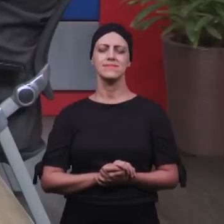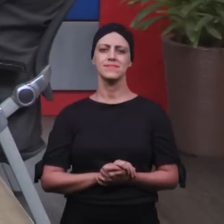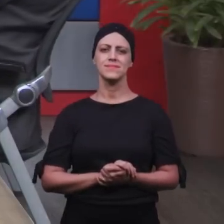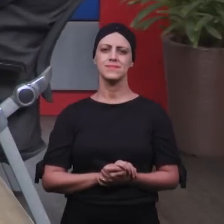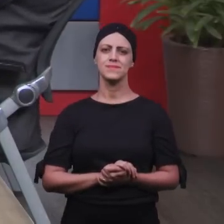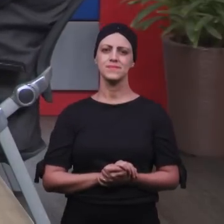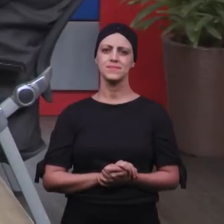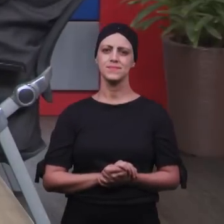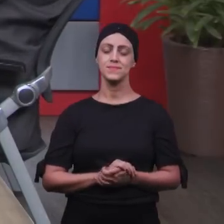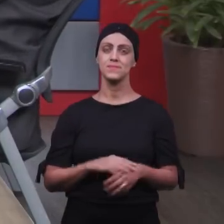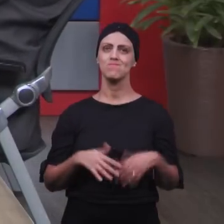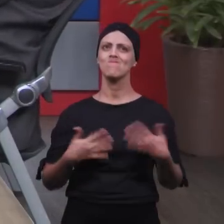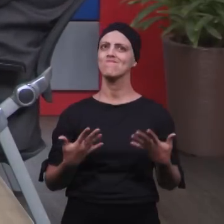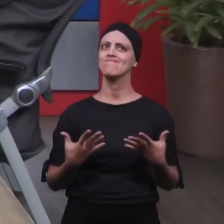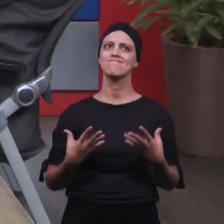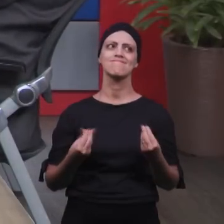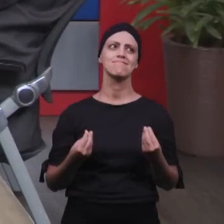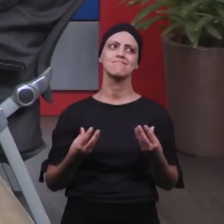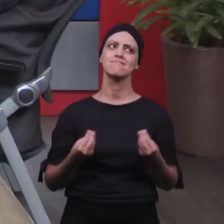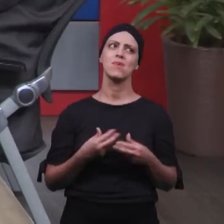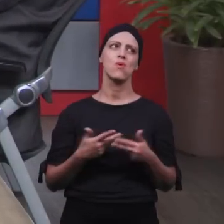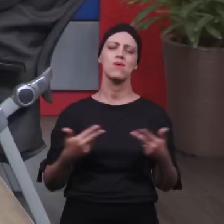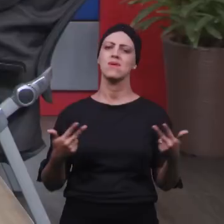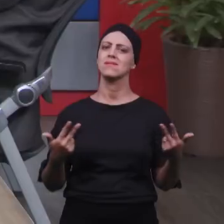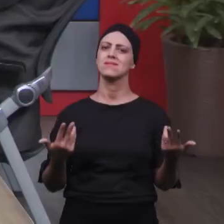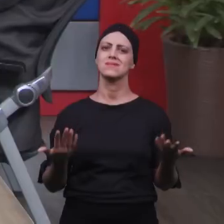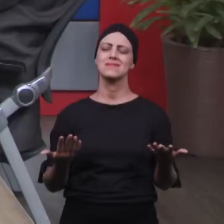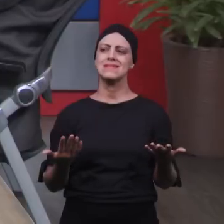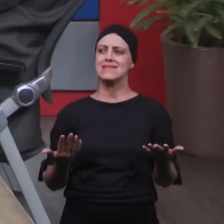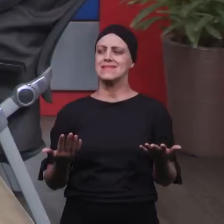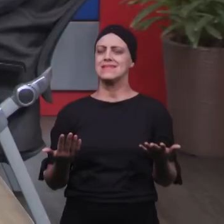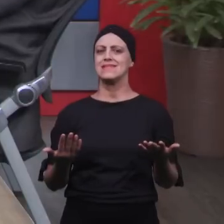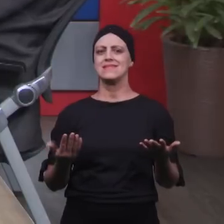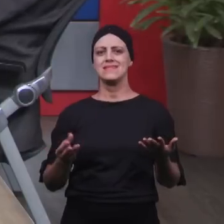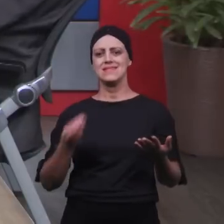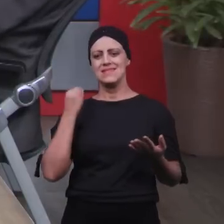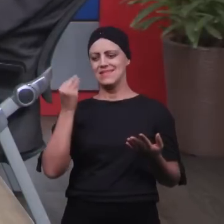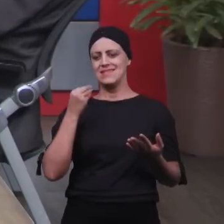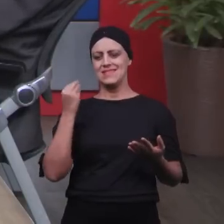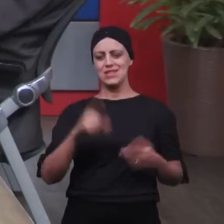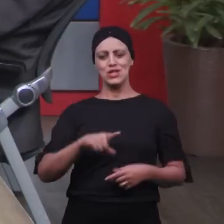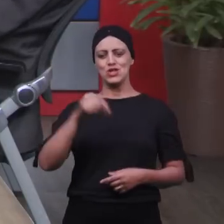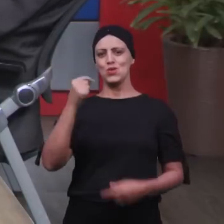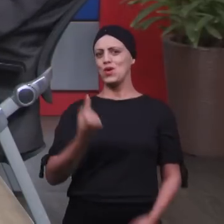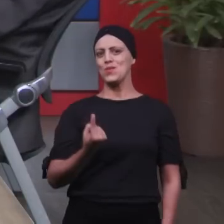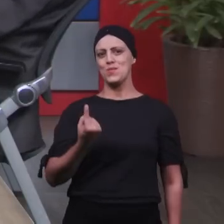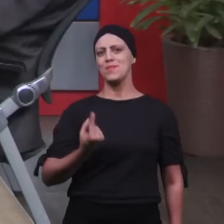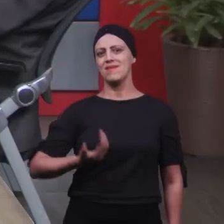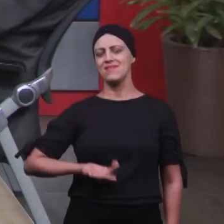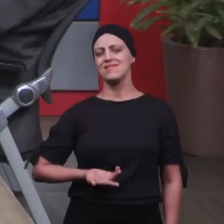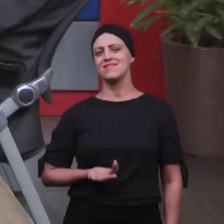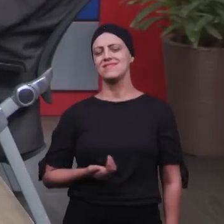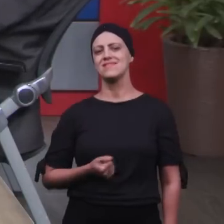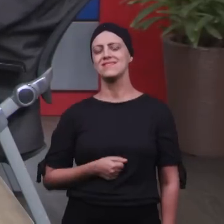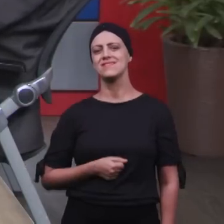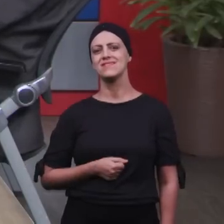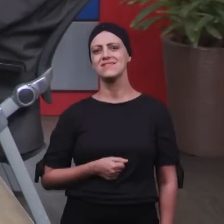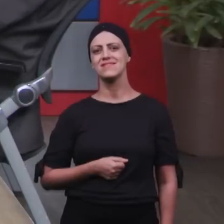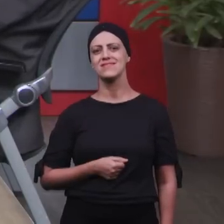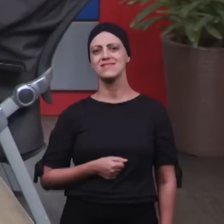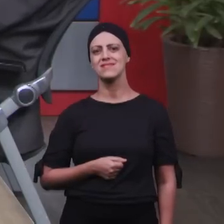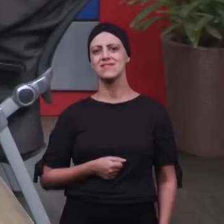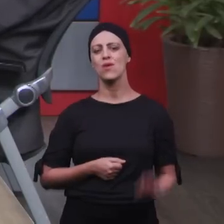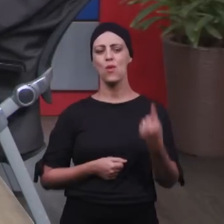Dentre todos que a gente... pastor, eu vou contar uma pastor, que eu tive com uma jovem,